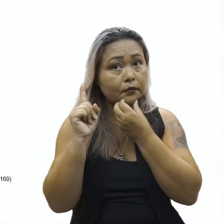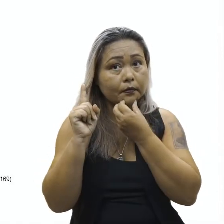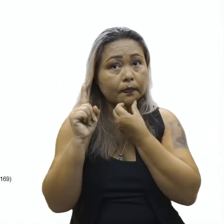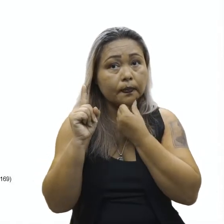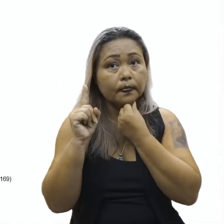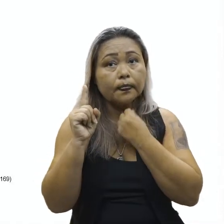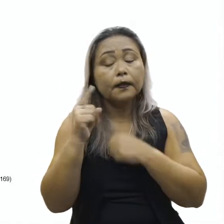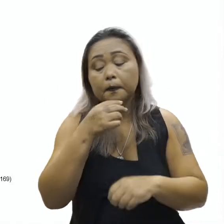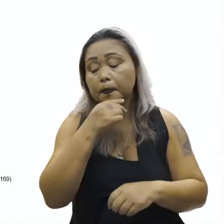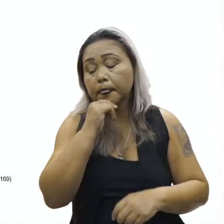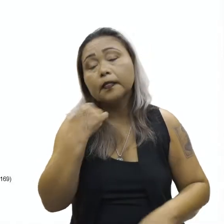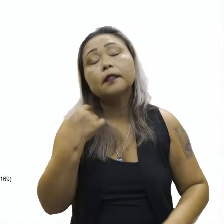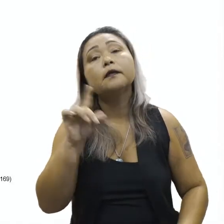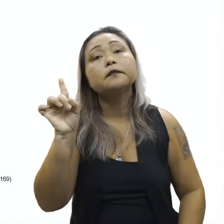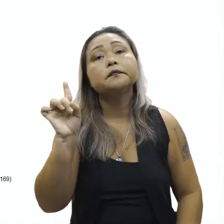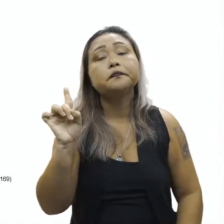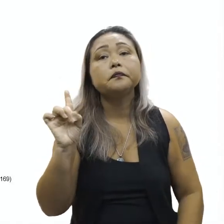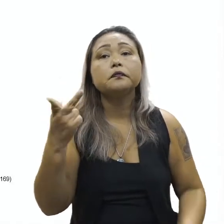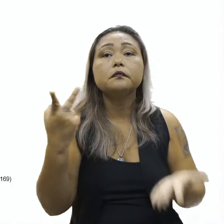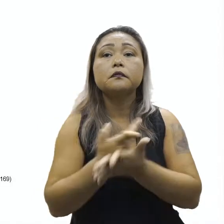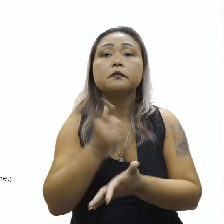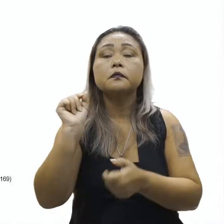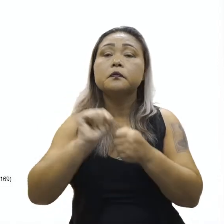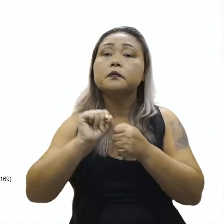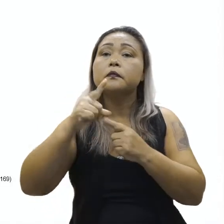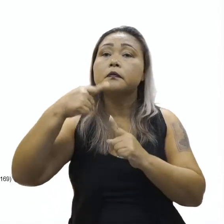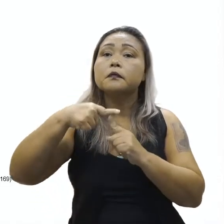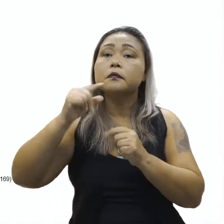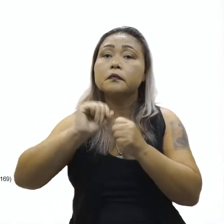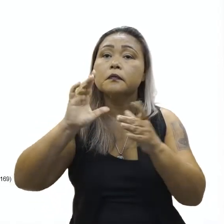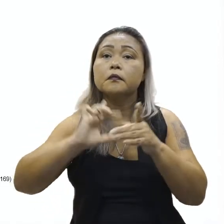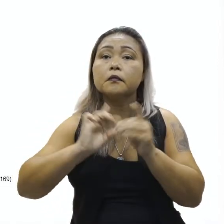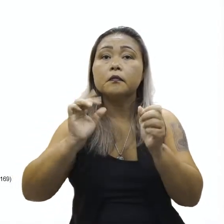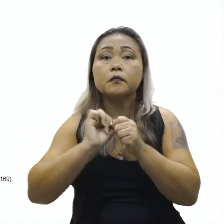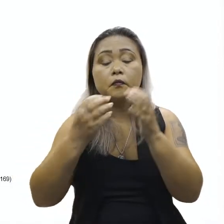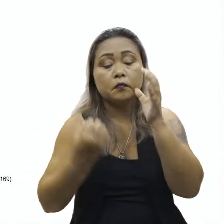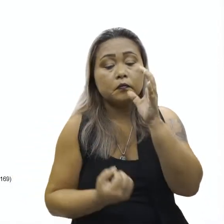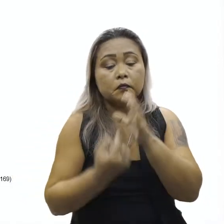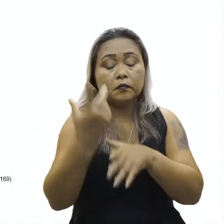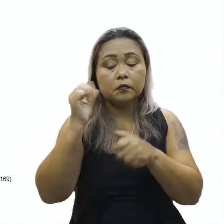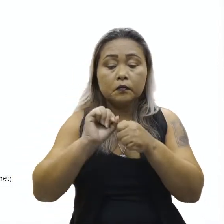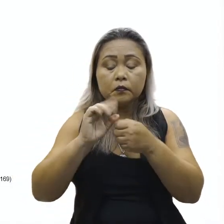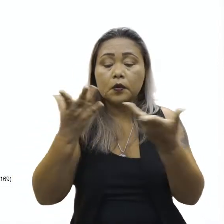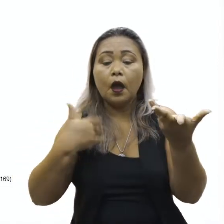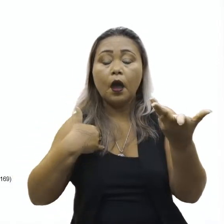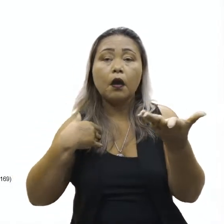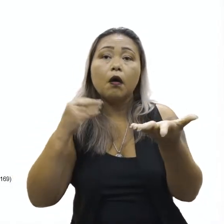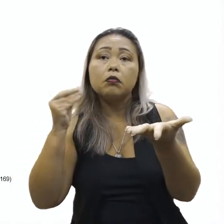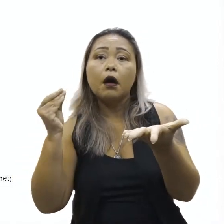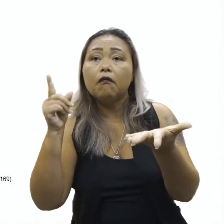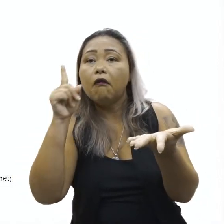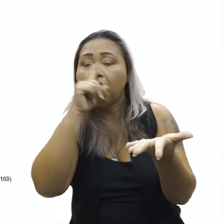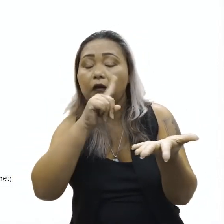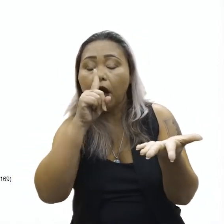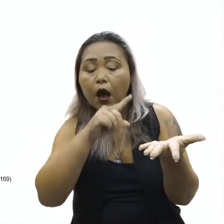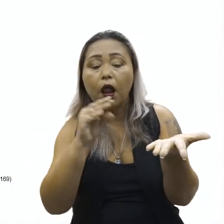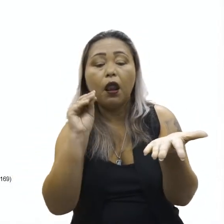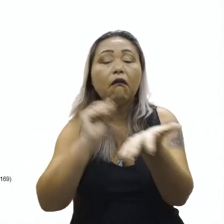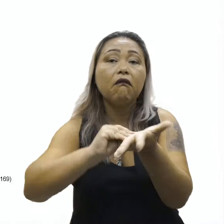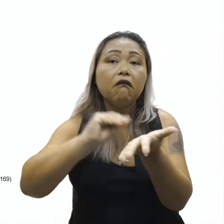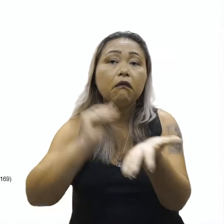democracia? Ela surge como uma superação das deficiências, porque a gente tem a questão da